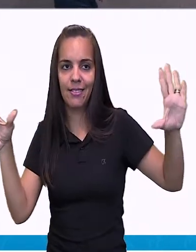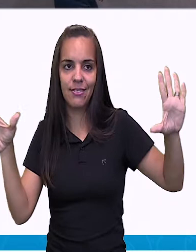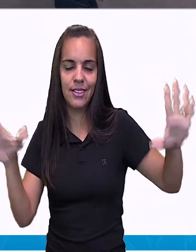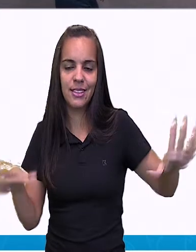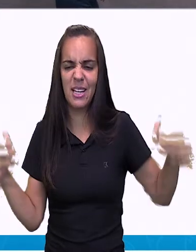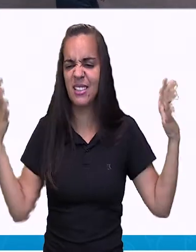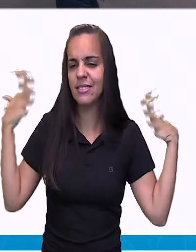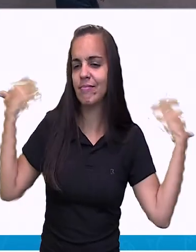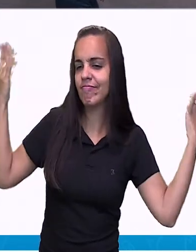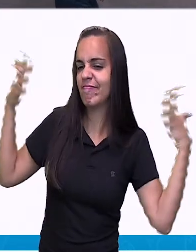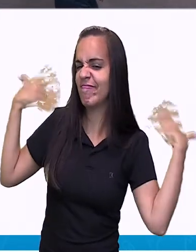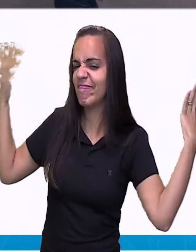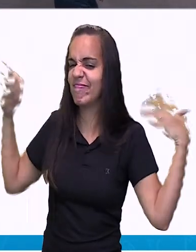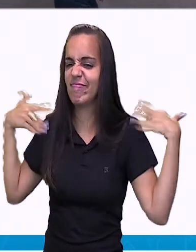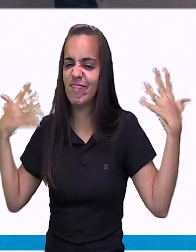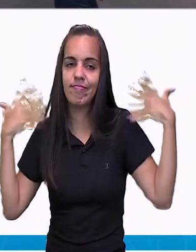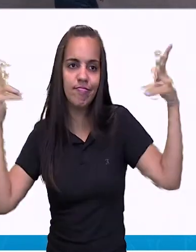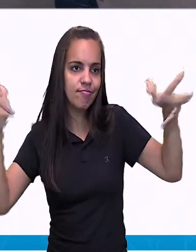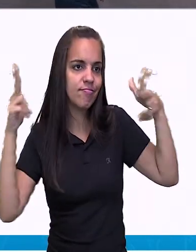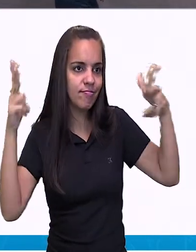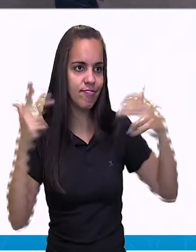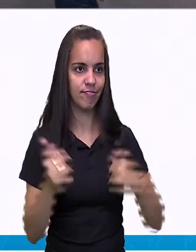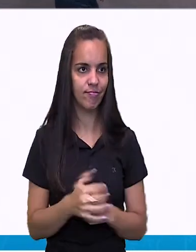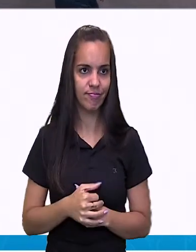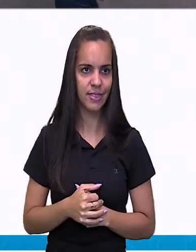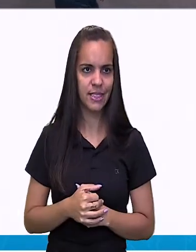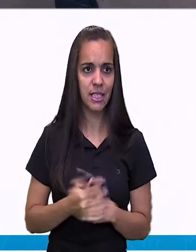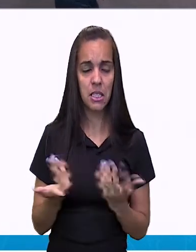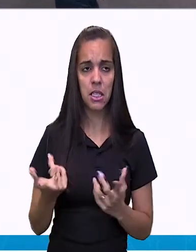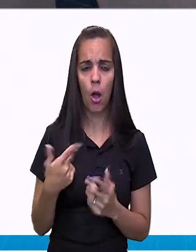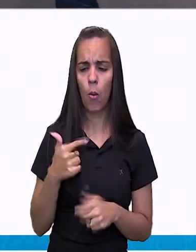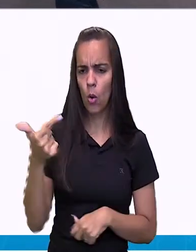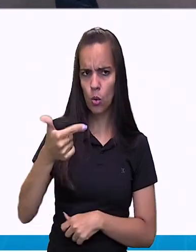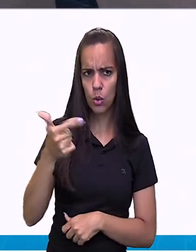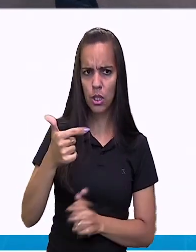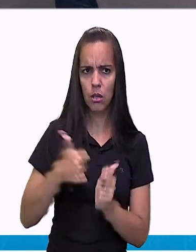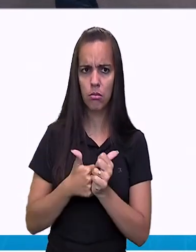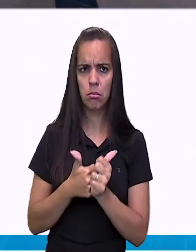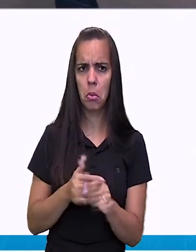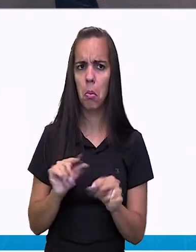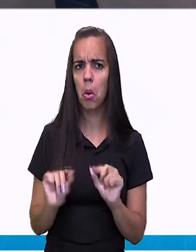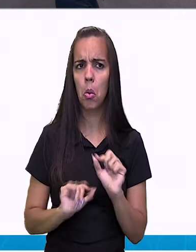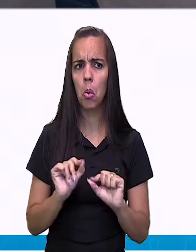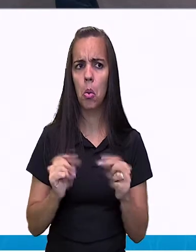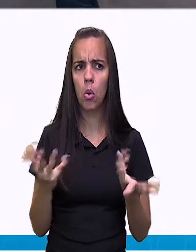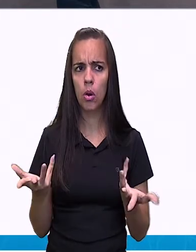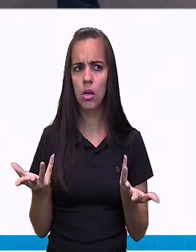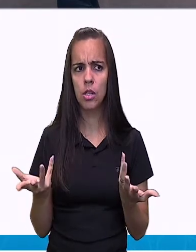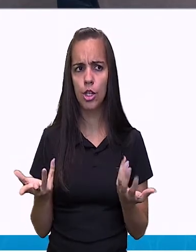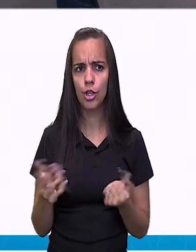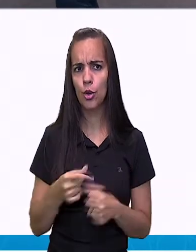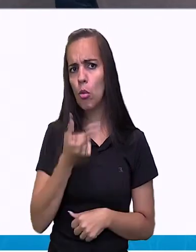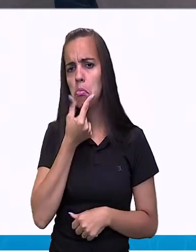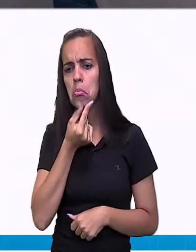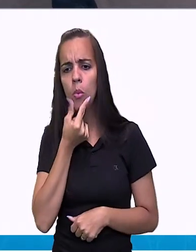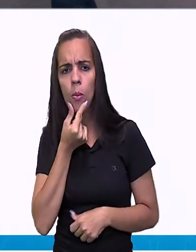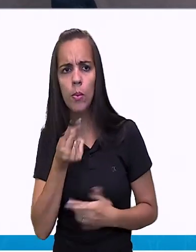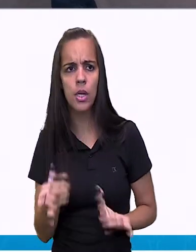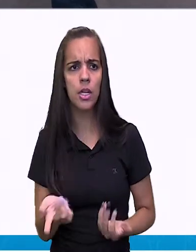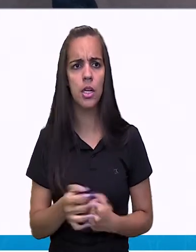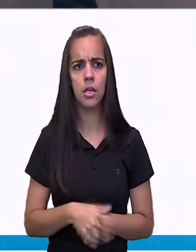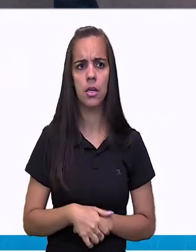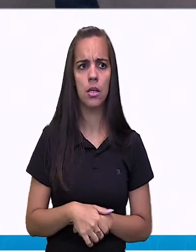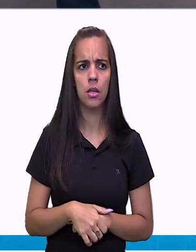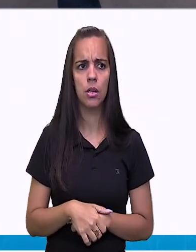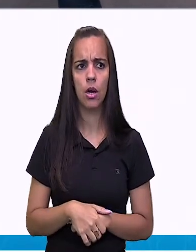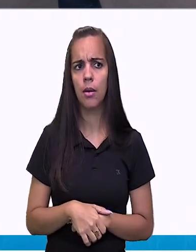entender? Que o segundo está se remetindo a quem? Está substituindo aí, né? Poderia ser o menino,